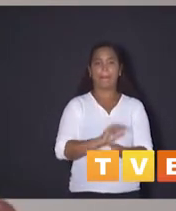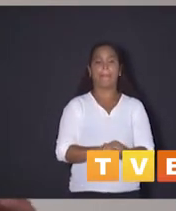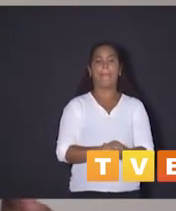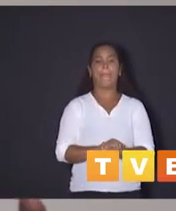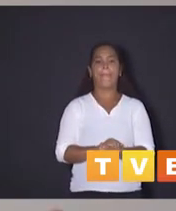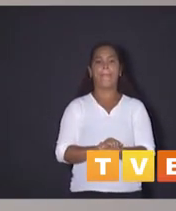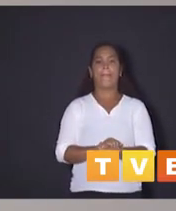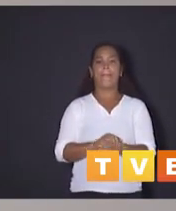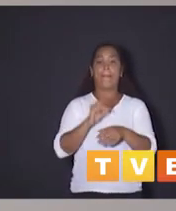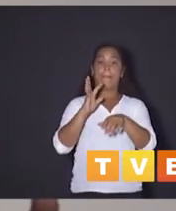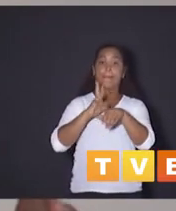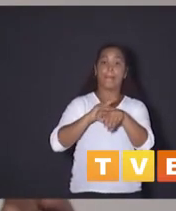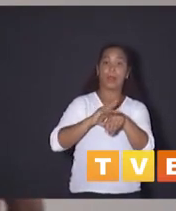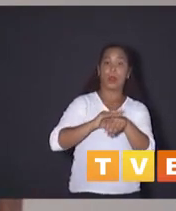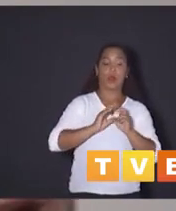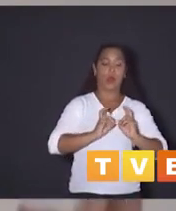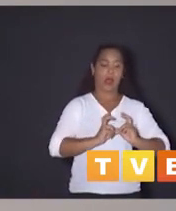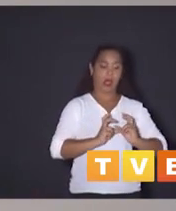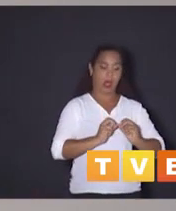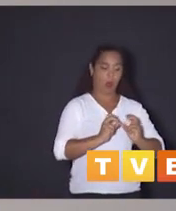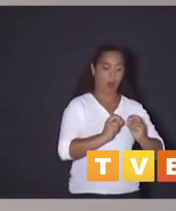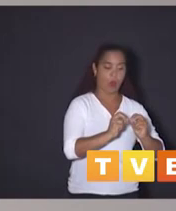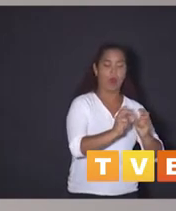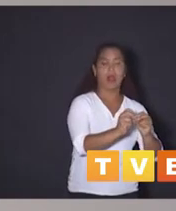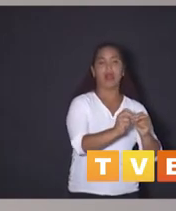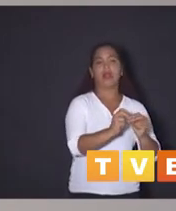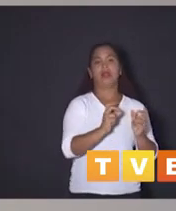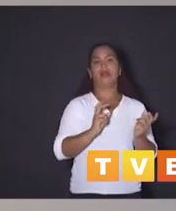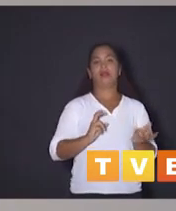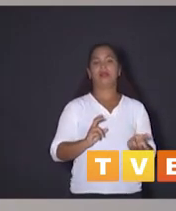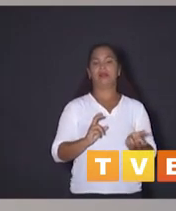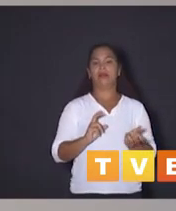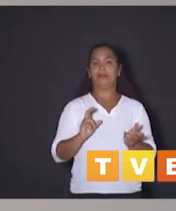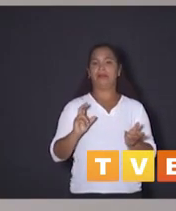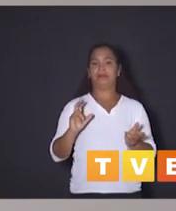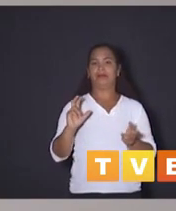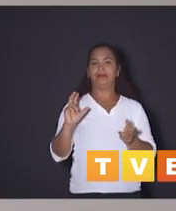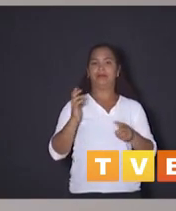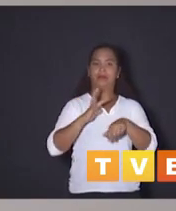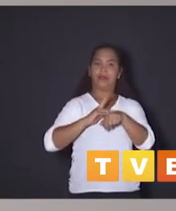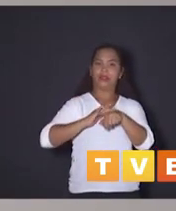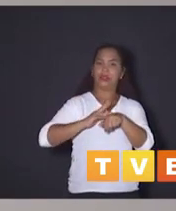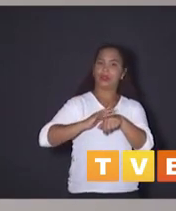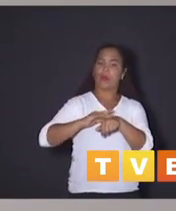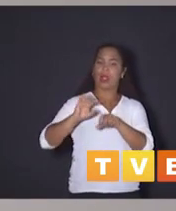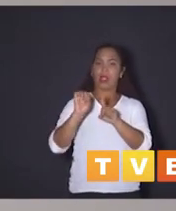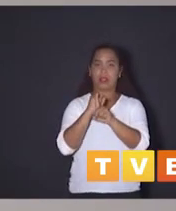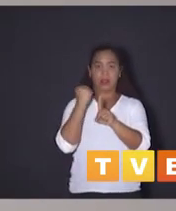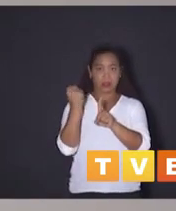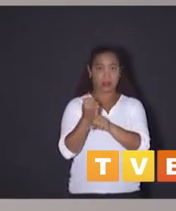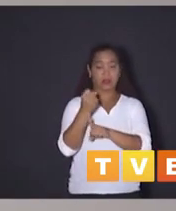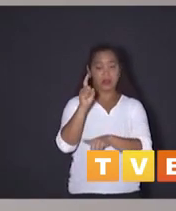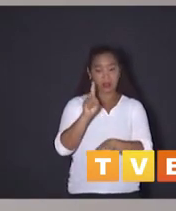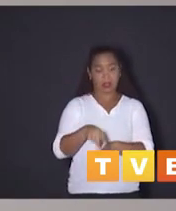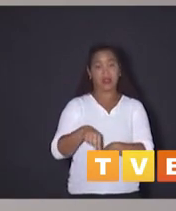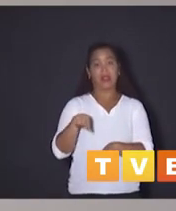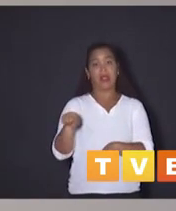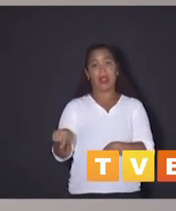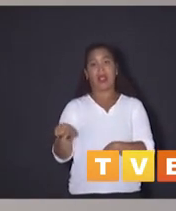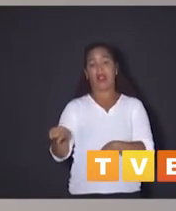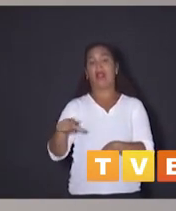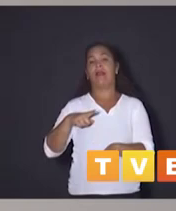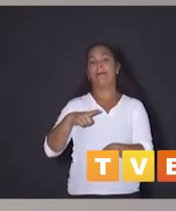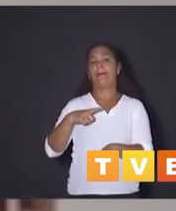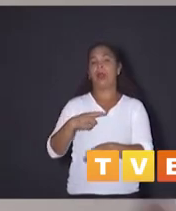doenças como câncer como números outras outras malas que a gente tem na sociedade é fruto dos resíduos